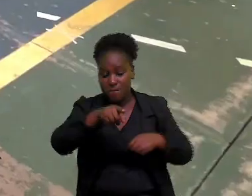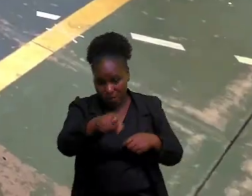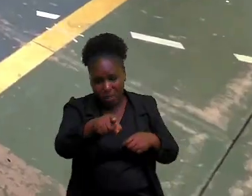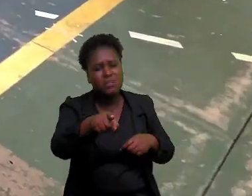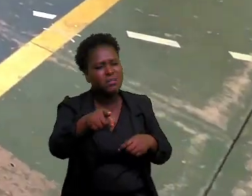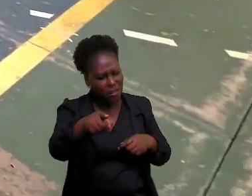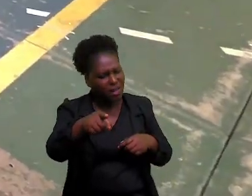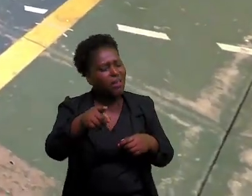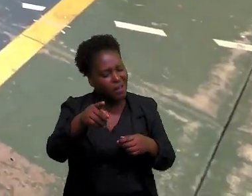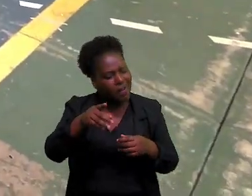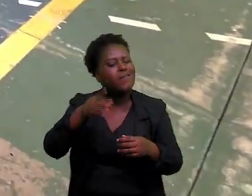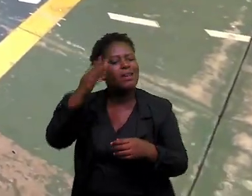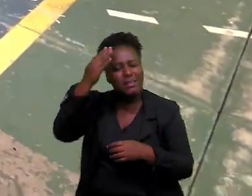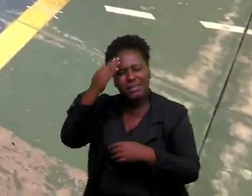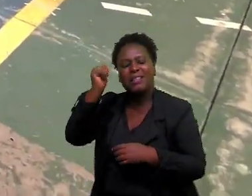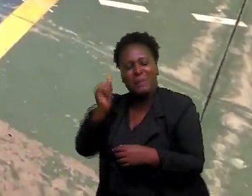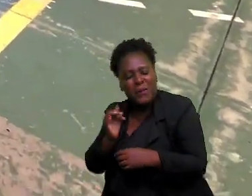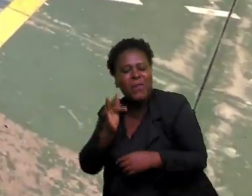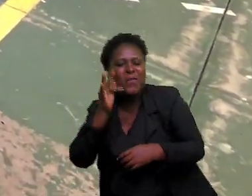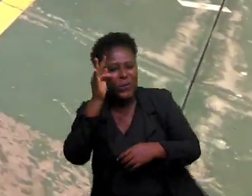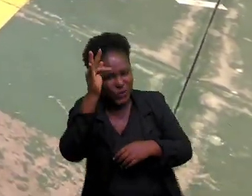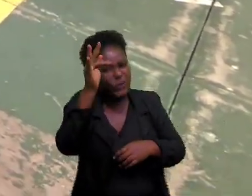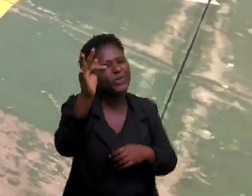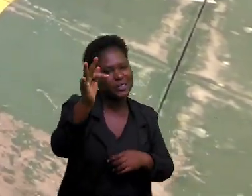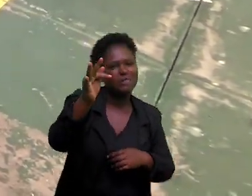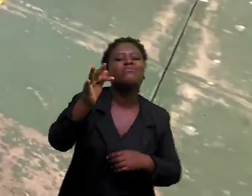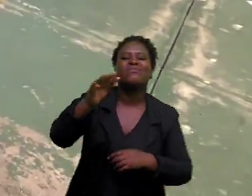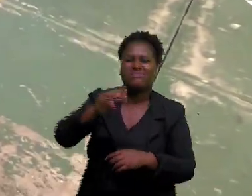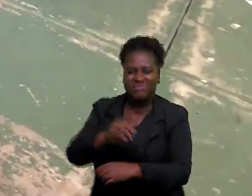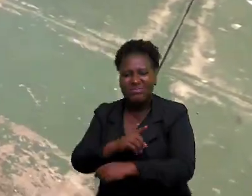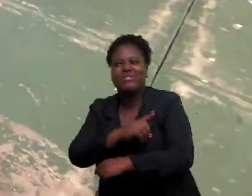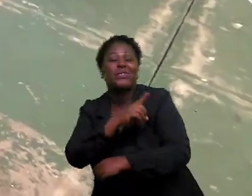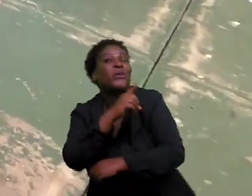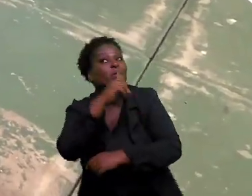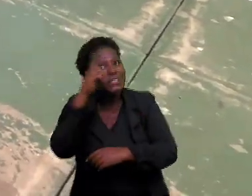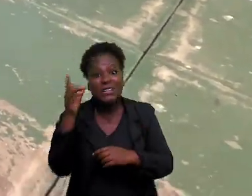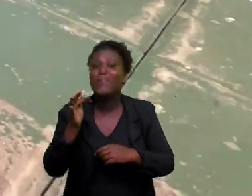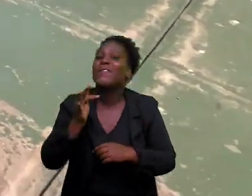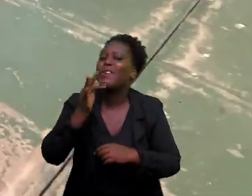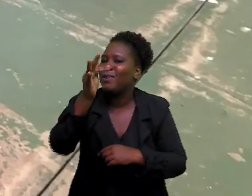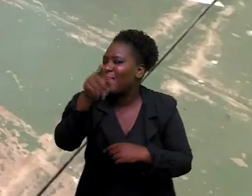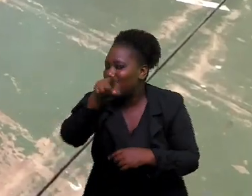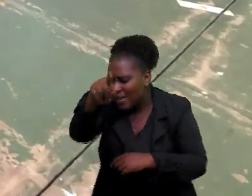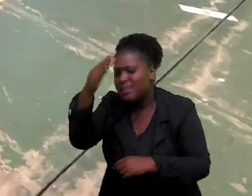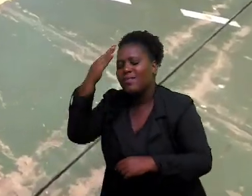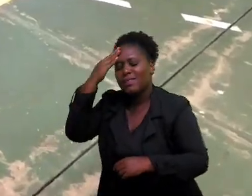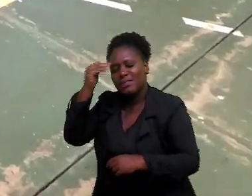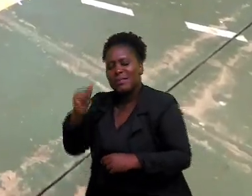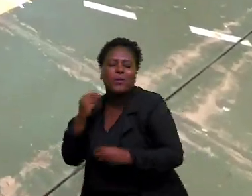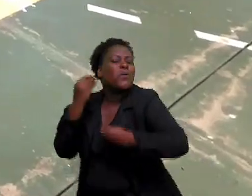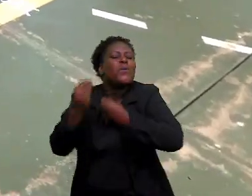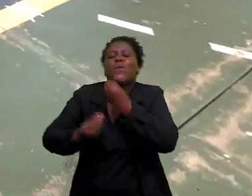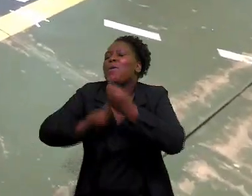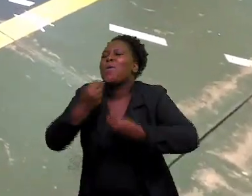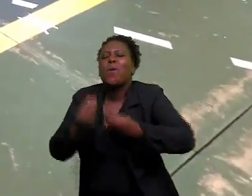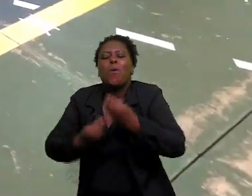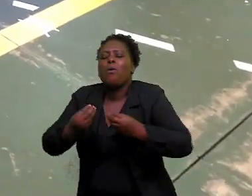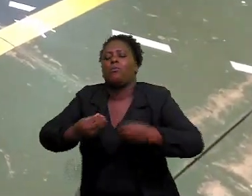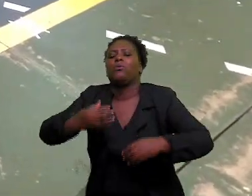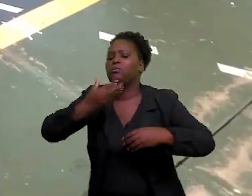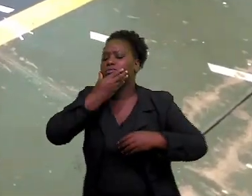pra viver. E um dia então será como um grande